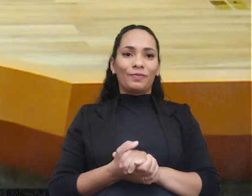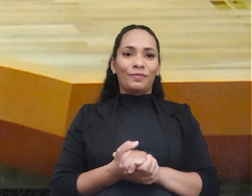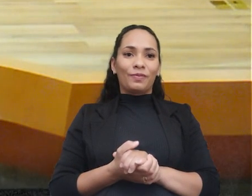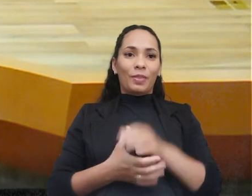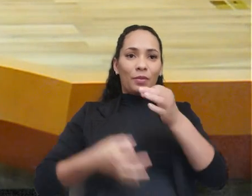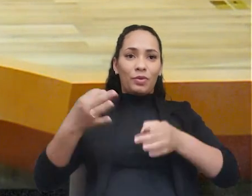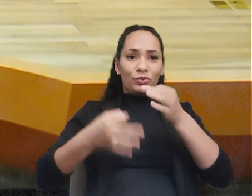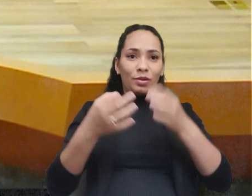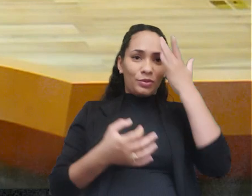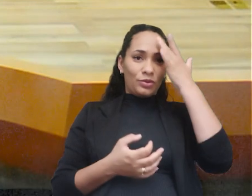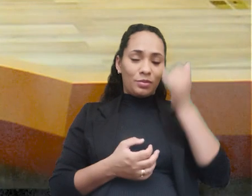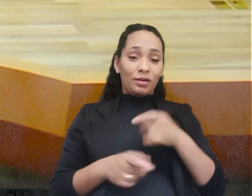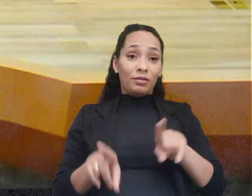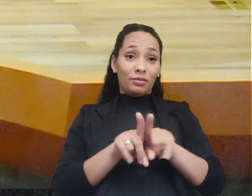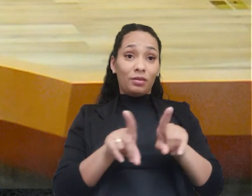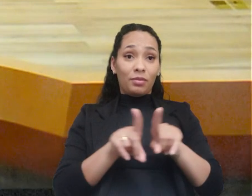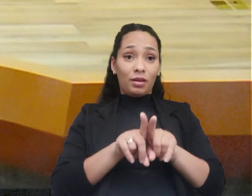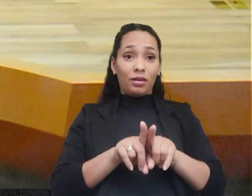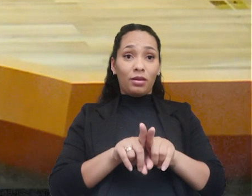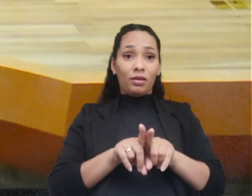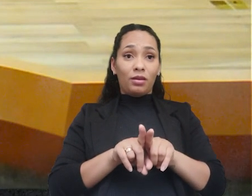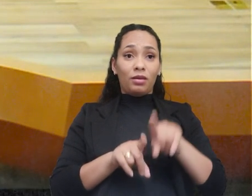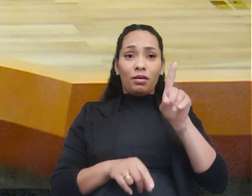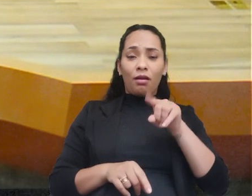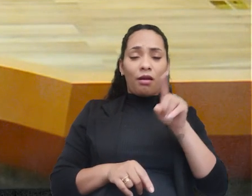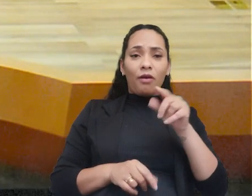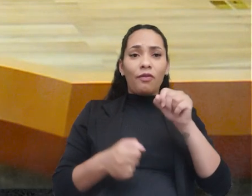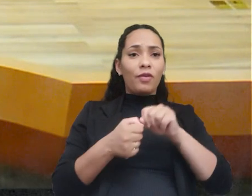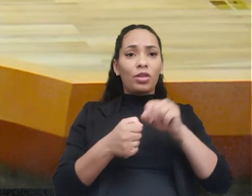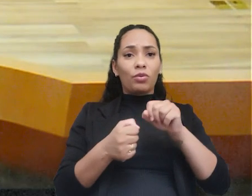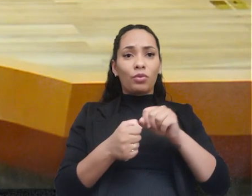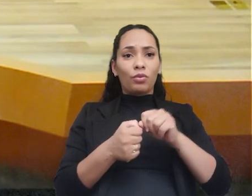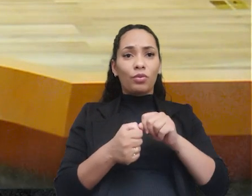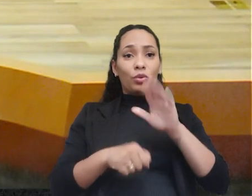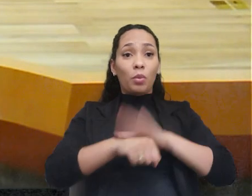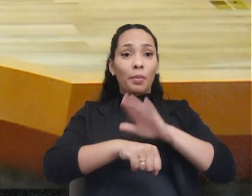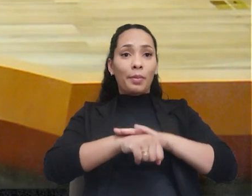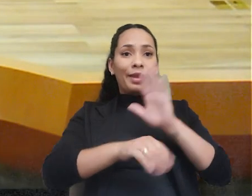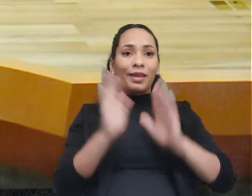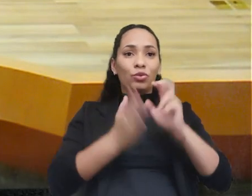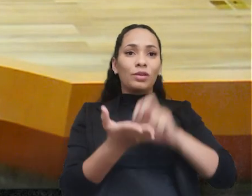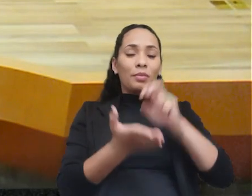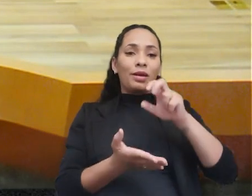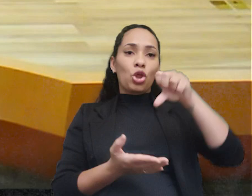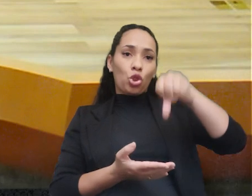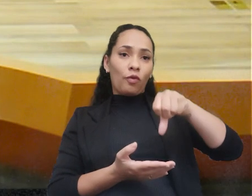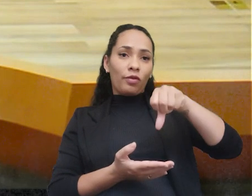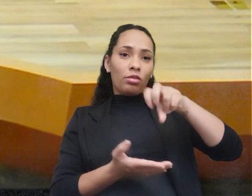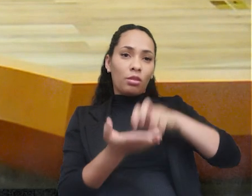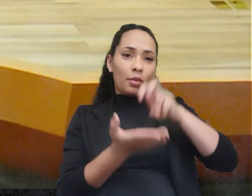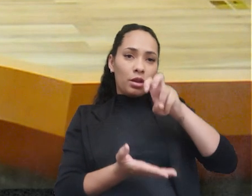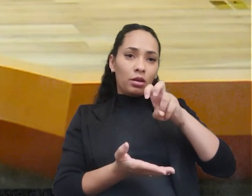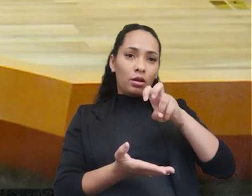para o julgamento de amanhã. Inclusive, será realizado no período da manhã, às 9 horas,